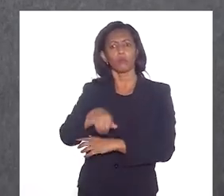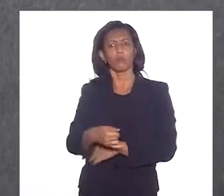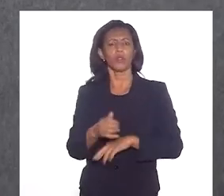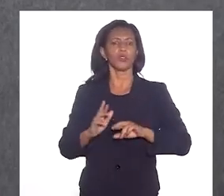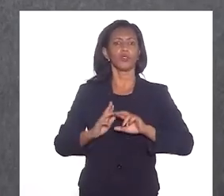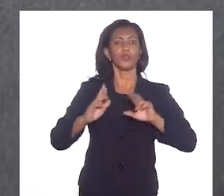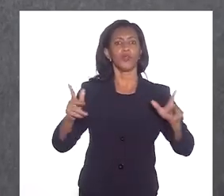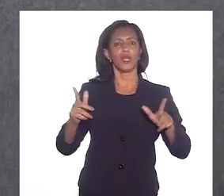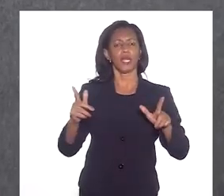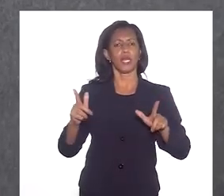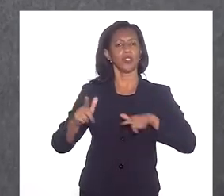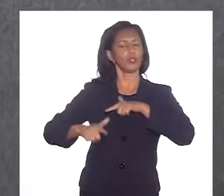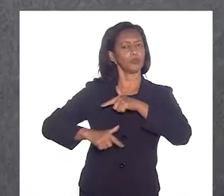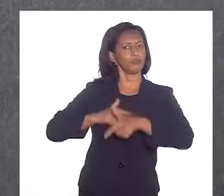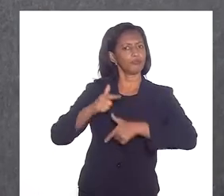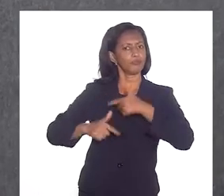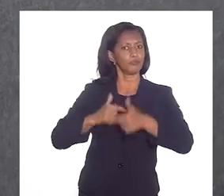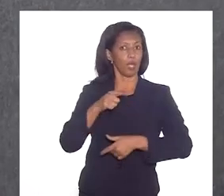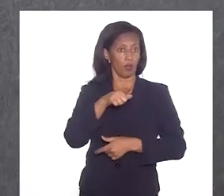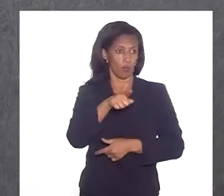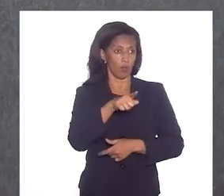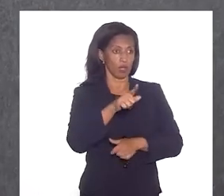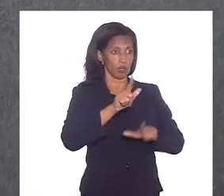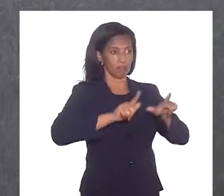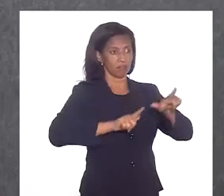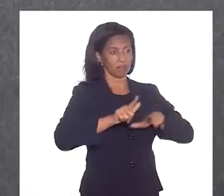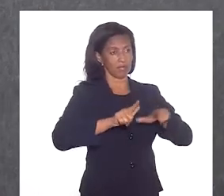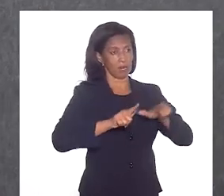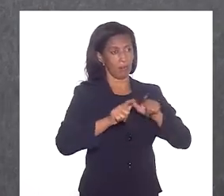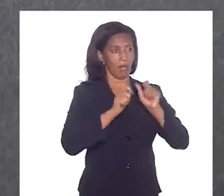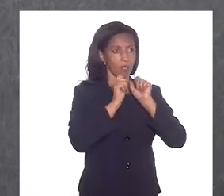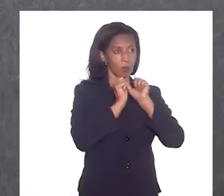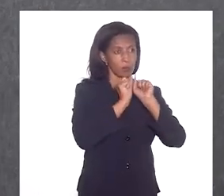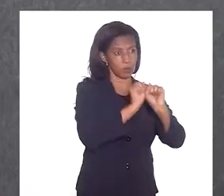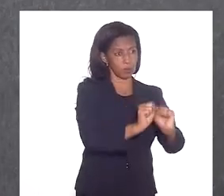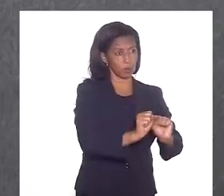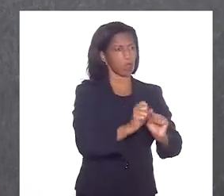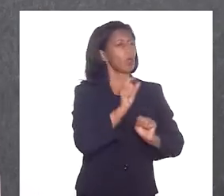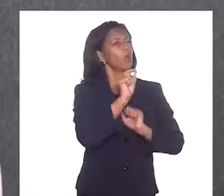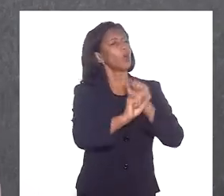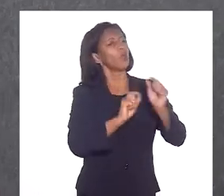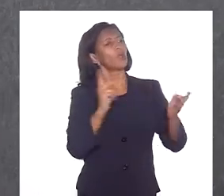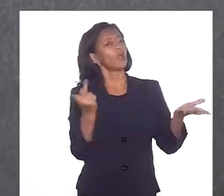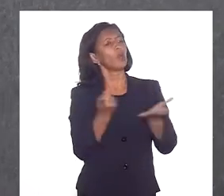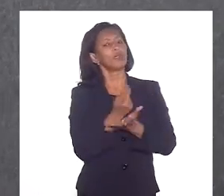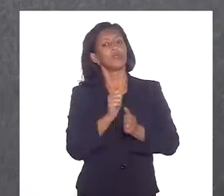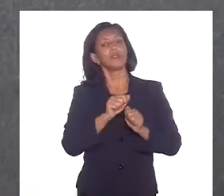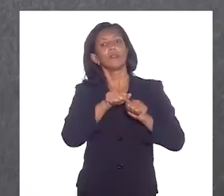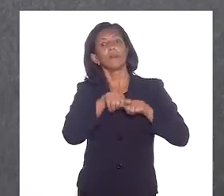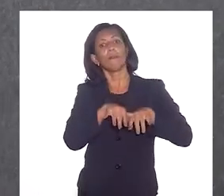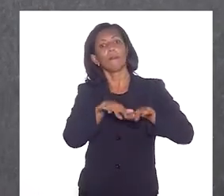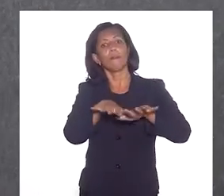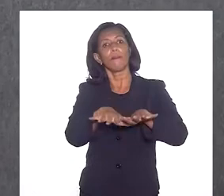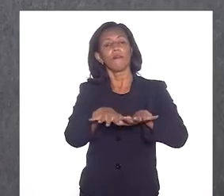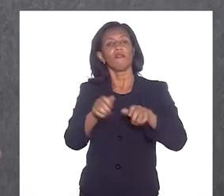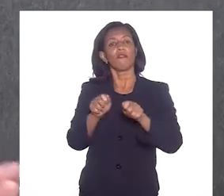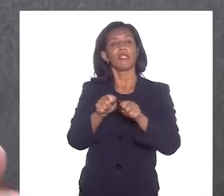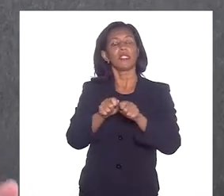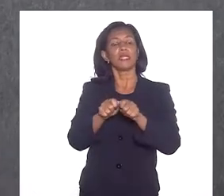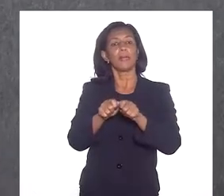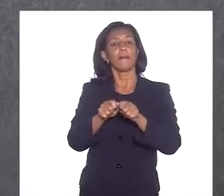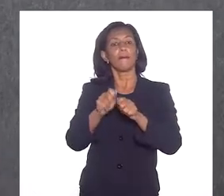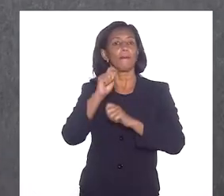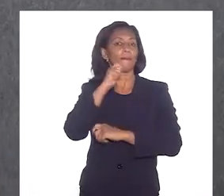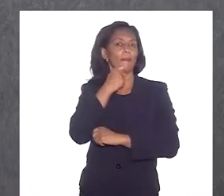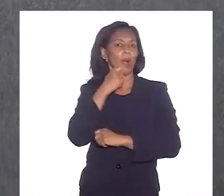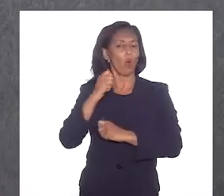momento diferente que a gente está vivendo. Você é assessora de imprensa. O que aconteceu durante a pandemia para você começar a fazer pão? Foi por conta da queda